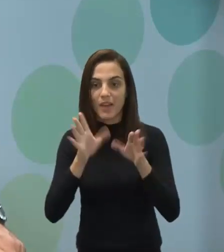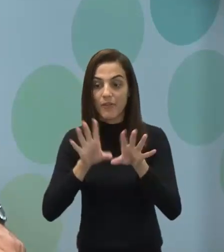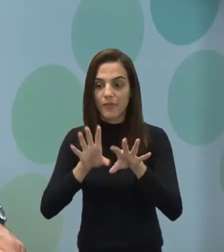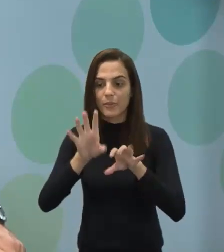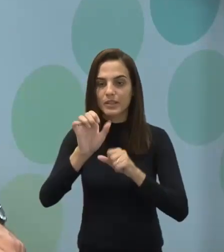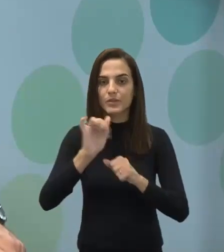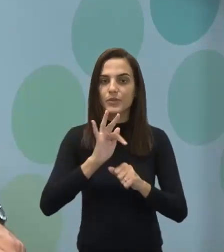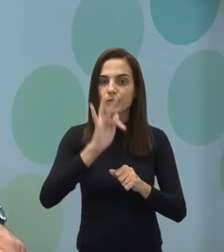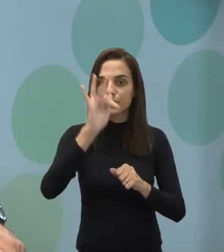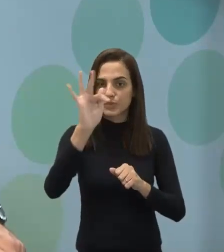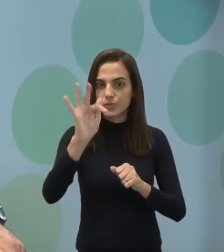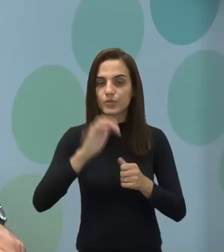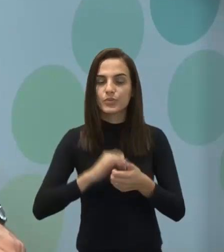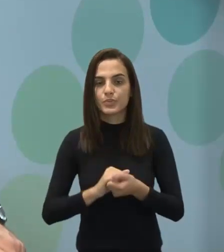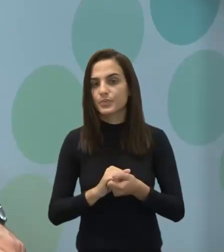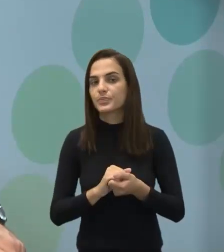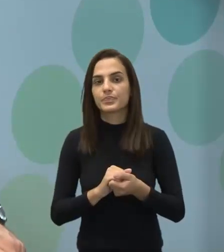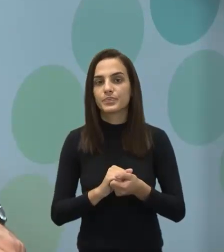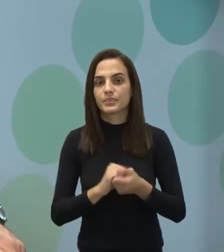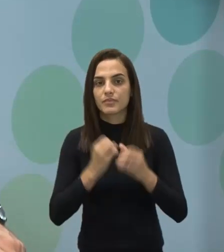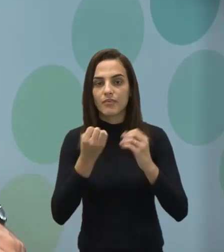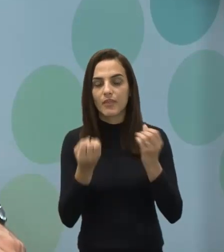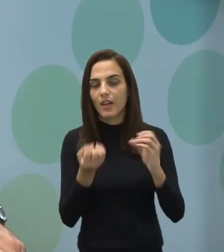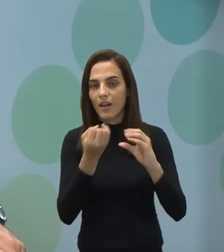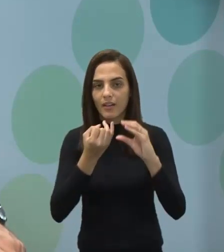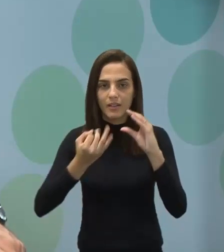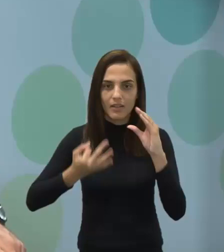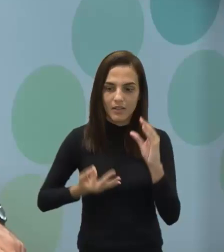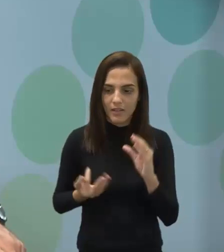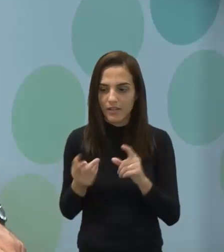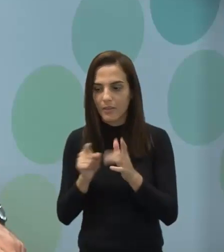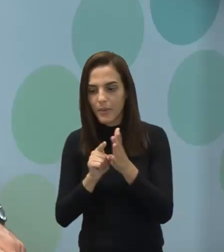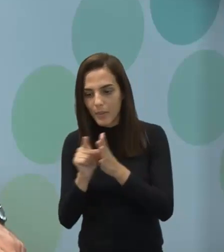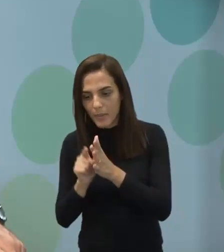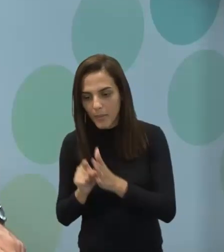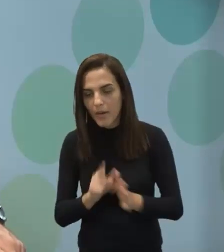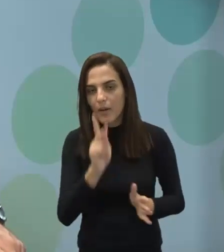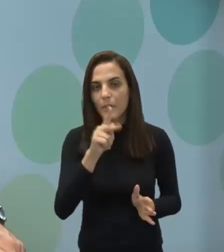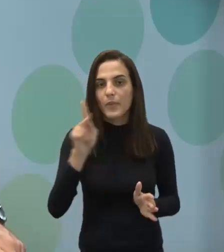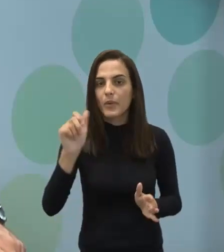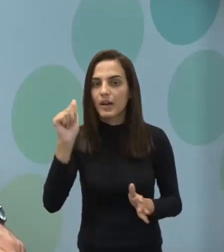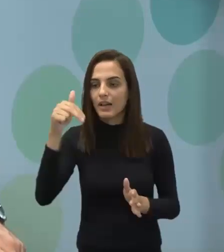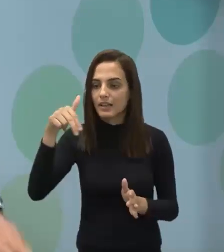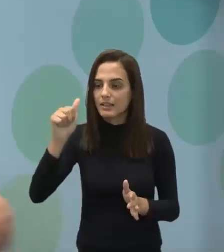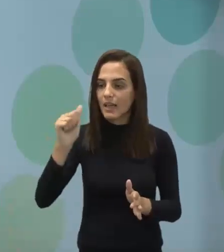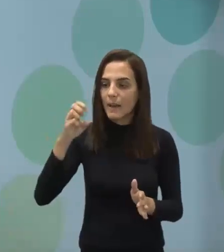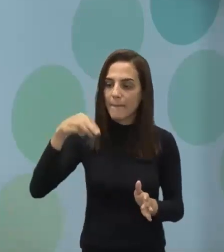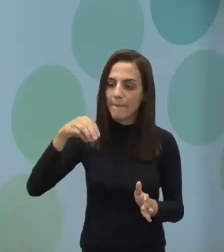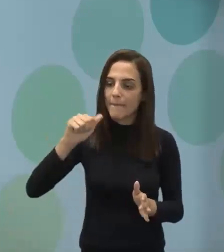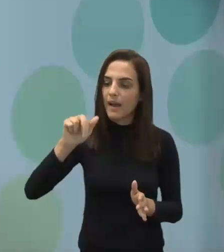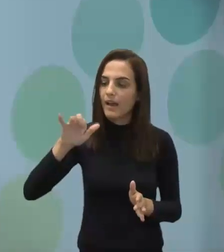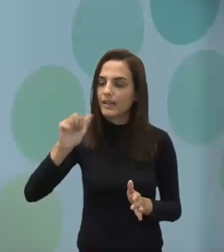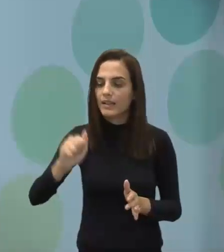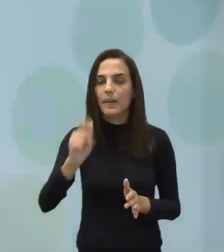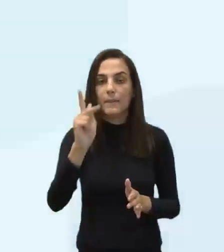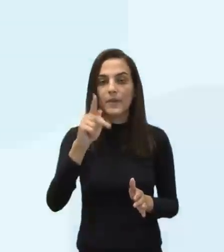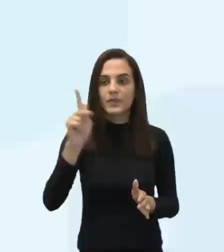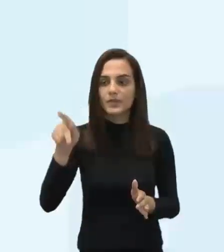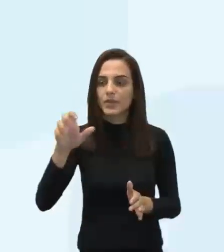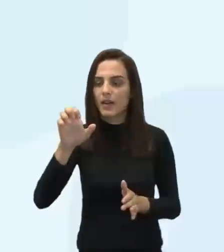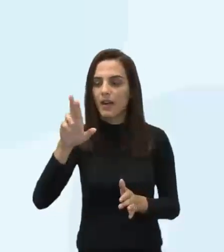futuro, direcionamento, perspectiva, investigação. Para Ana Maria, né? O professor